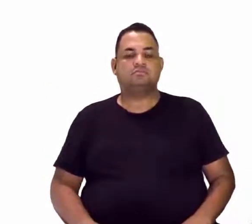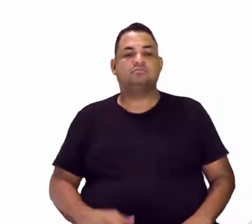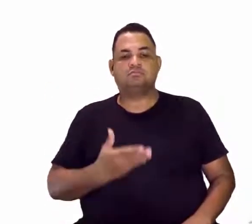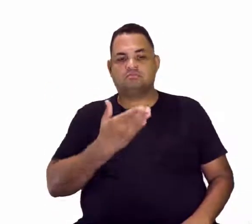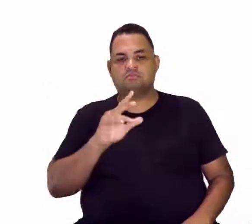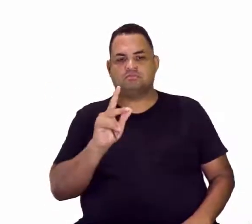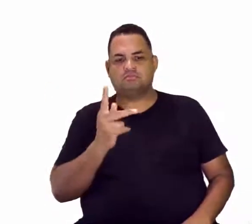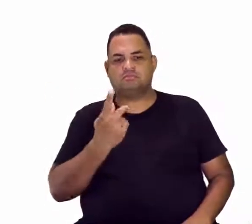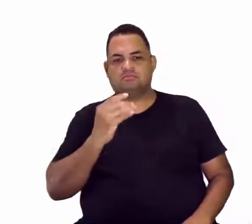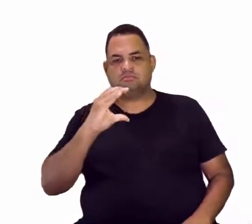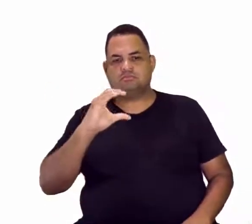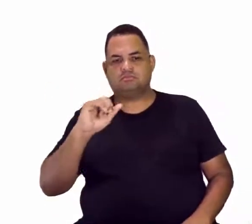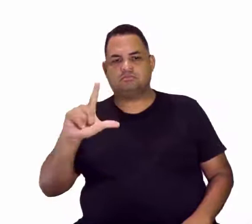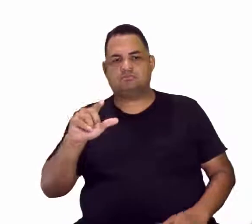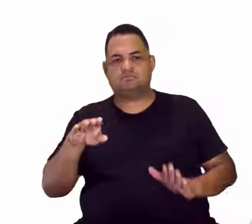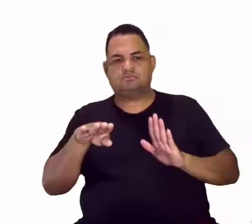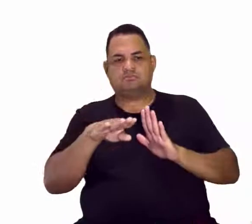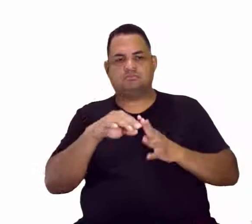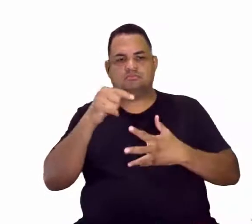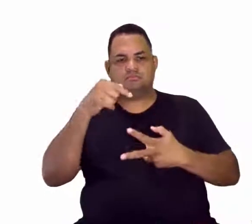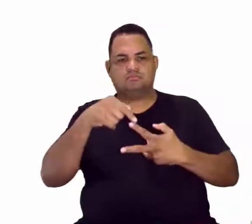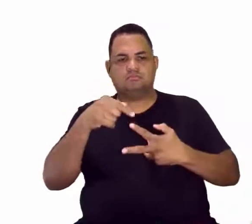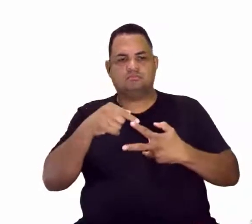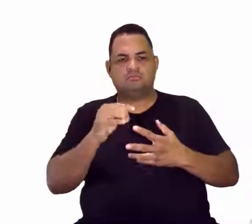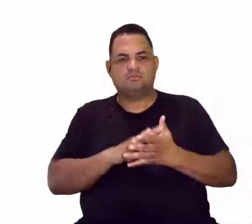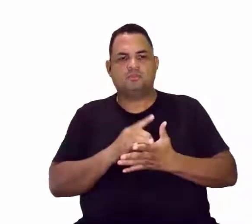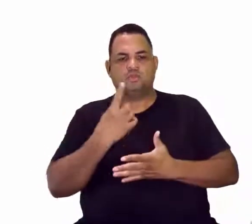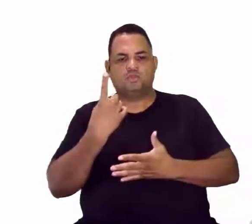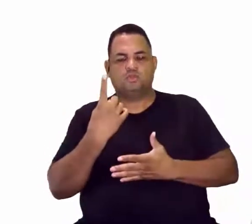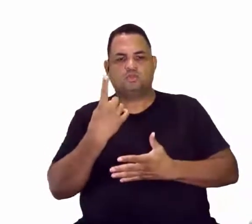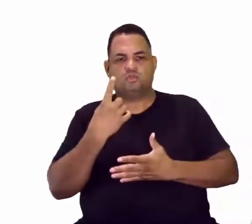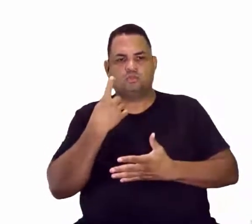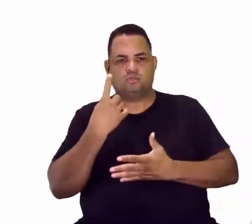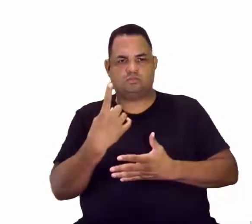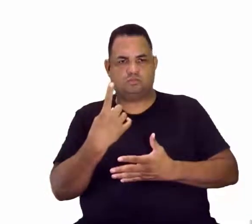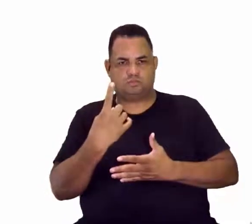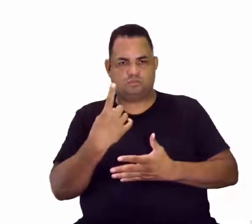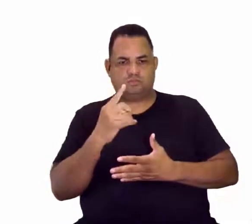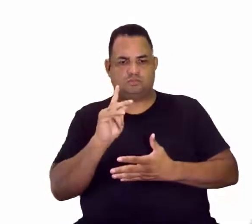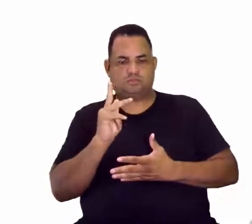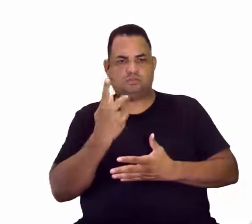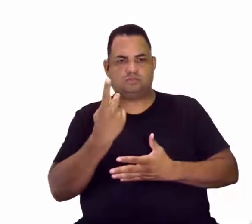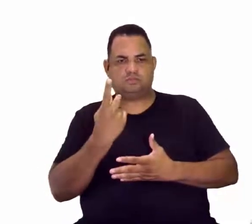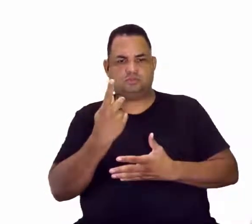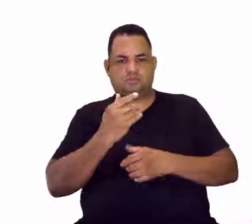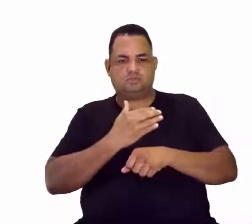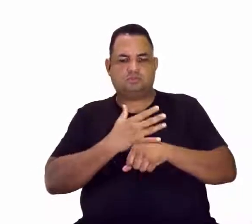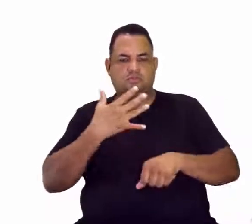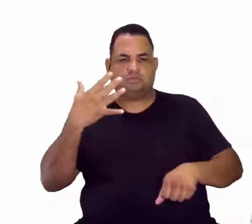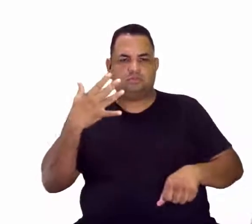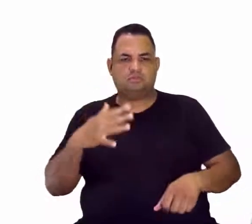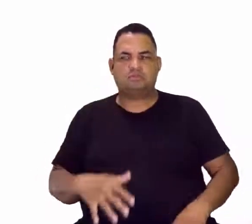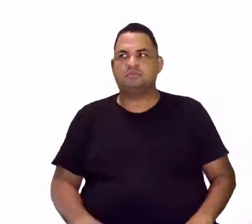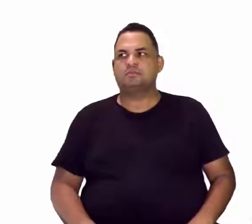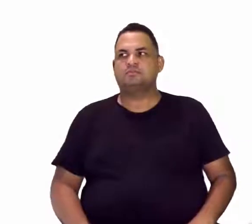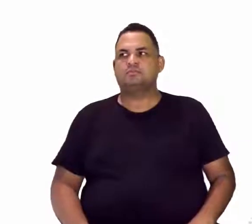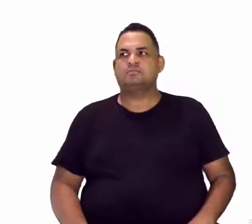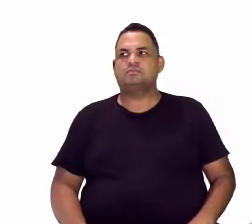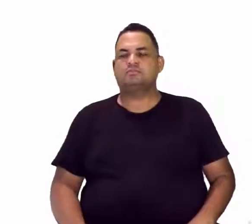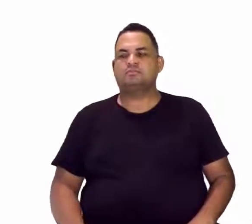HCl, ele é classificado como monoácido, porque ele tem só um hidrogênio